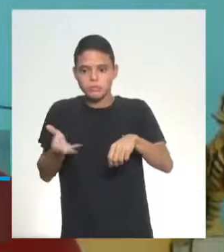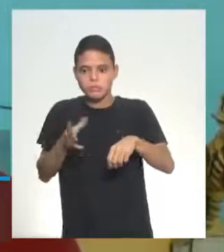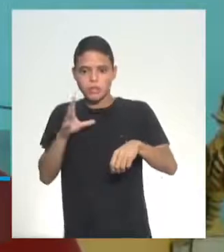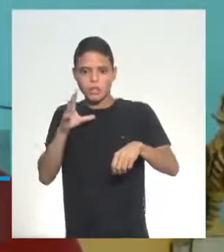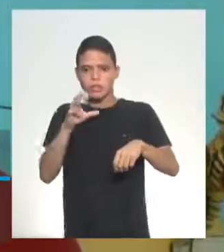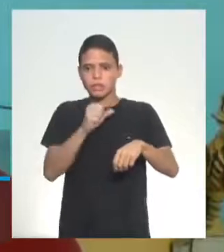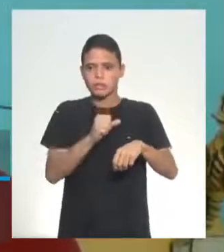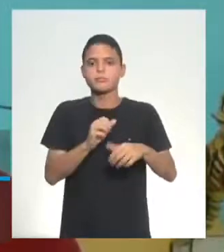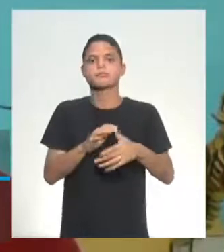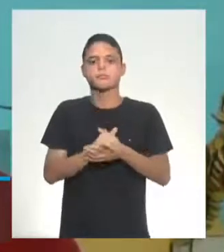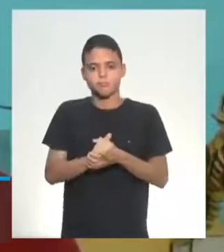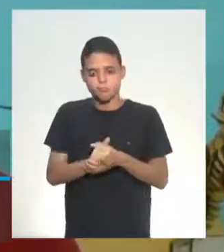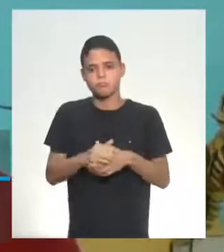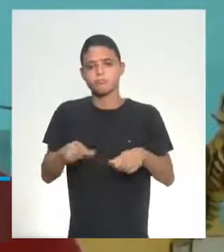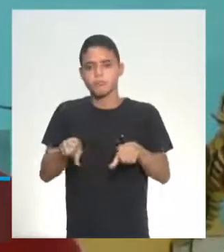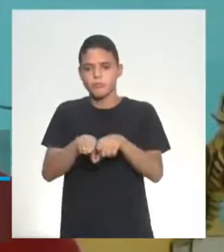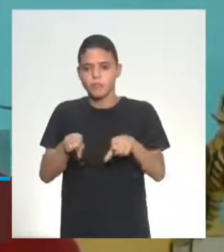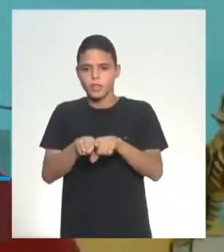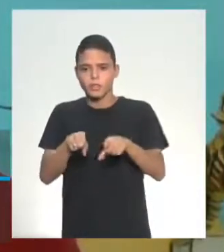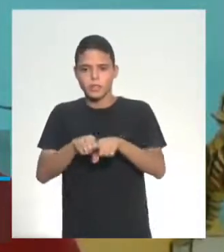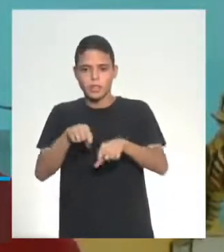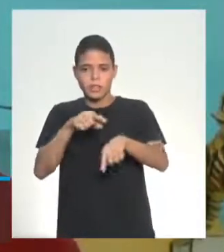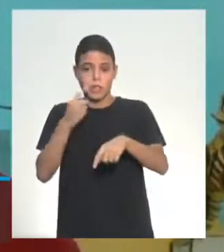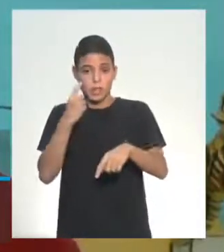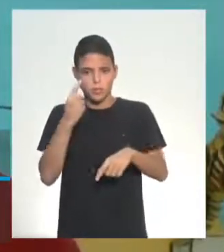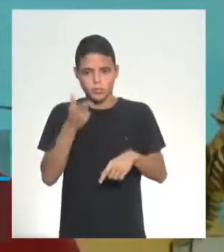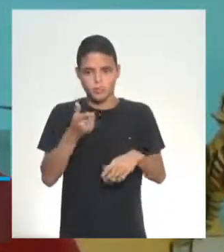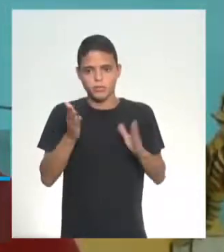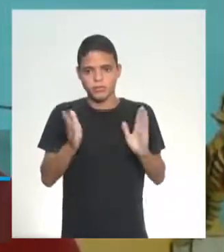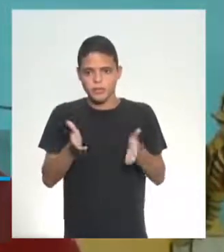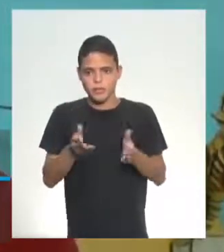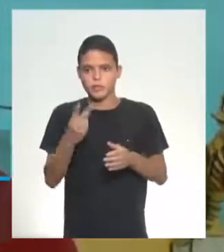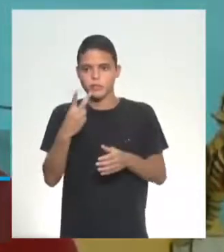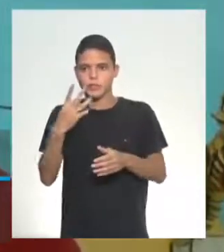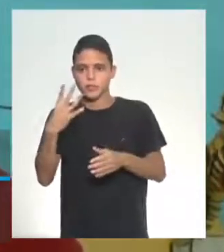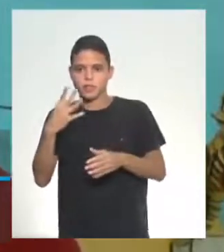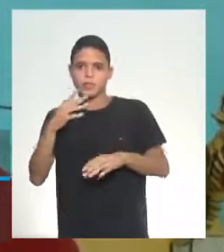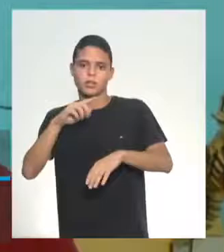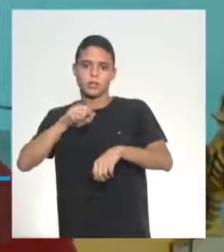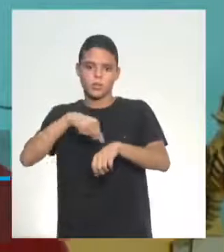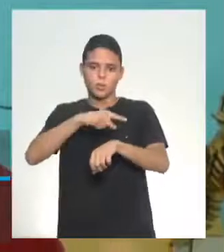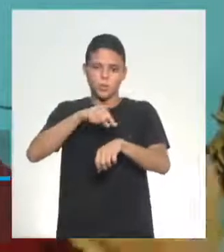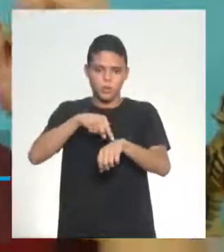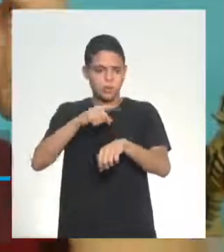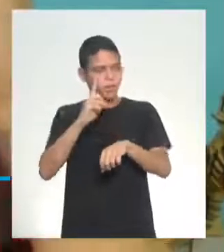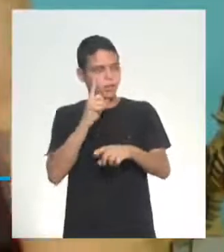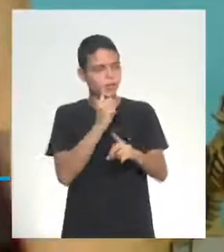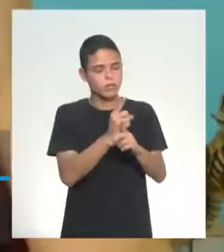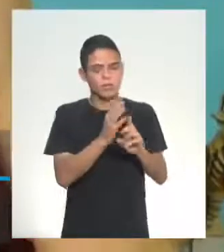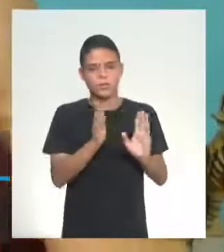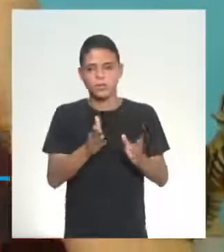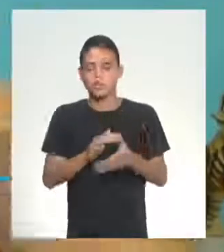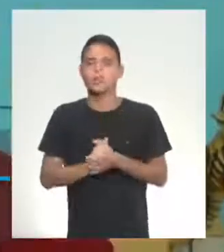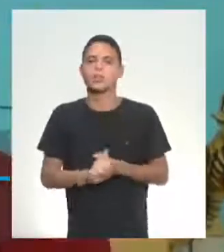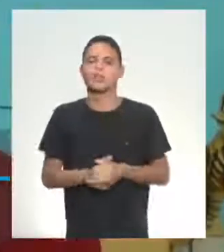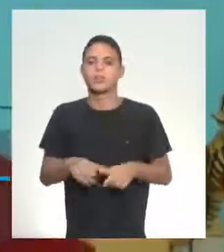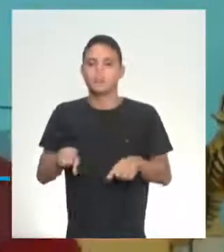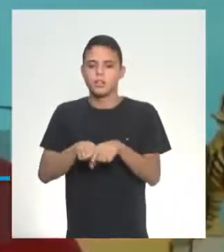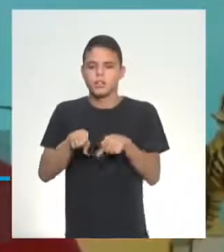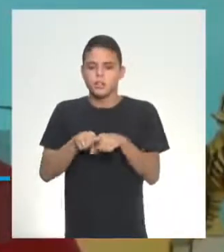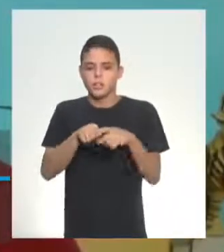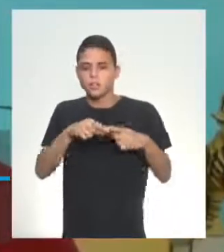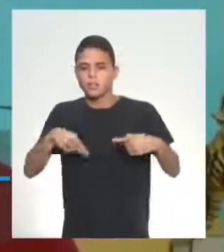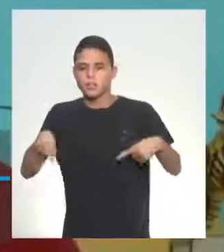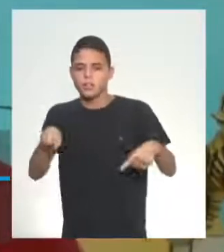sendo impressa em 24 horas e estava pronta para morar, tá bom? Mas a gente está falando bastante aqui de impressão